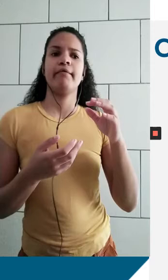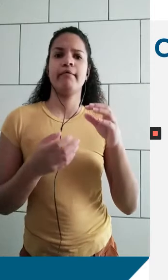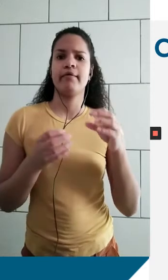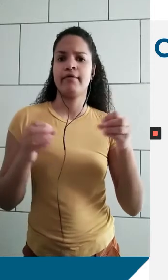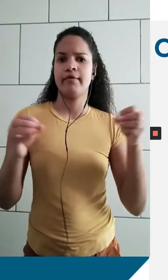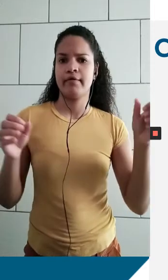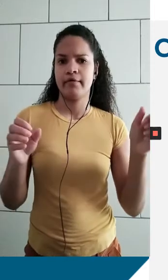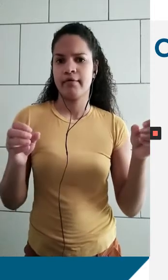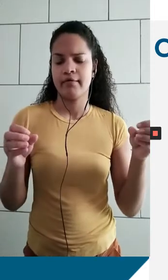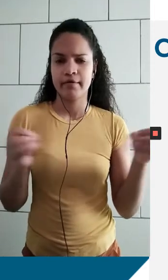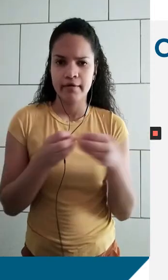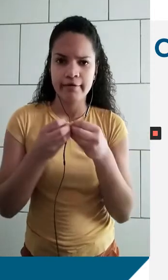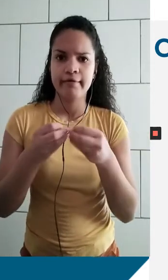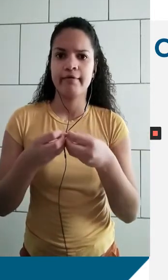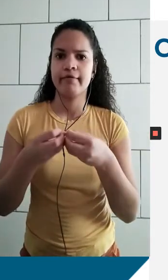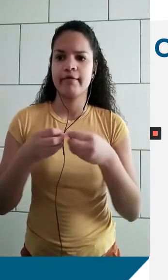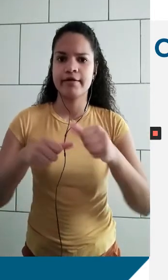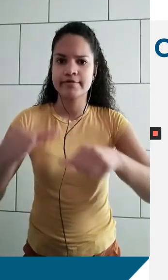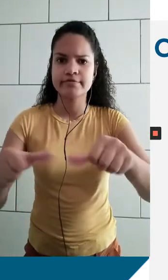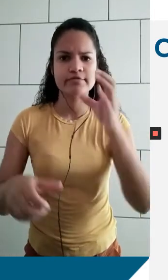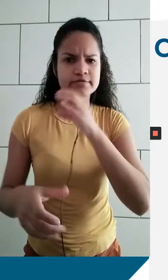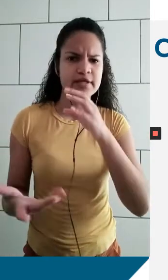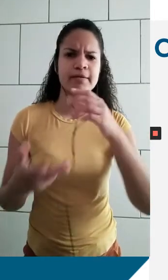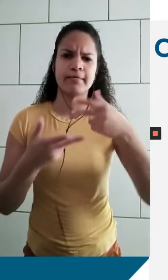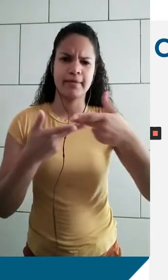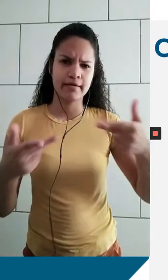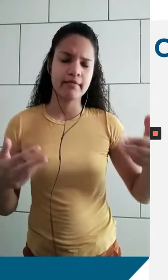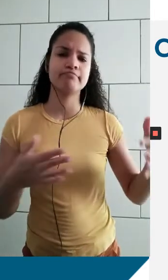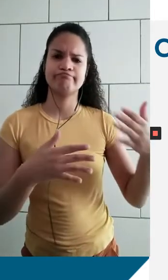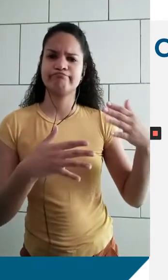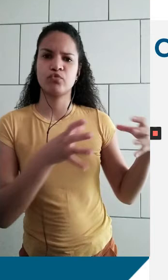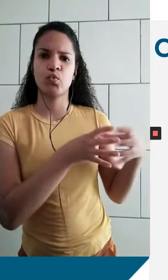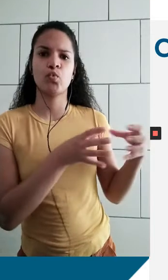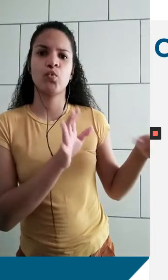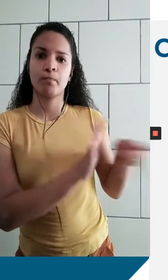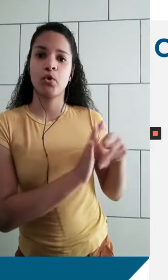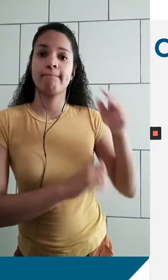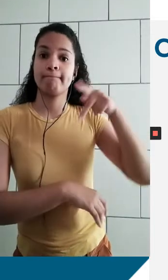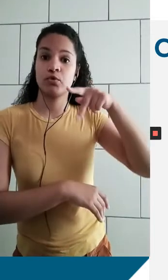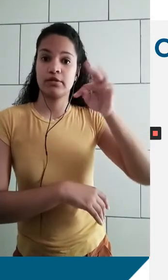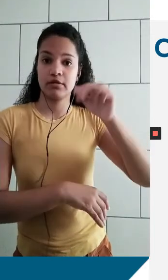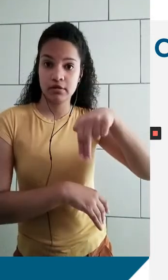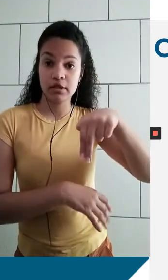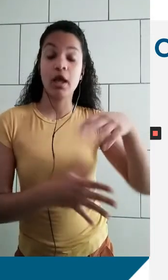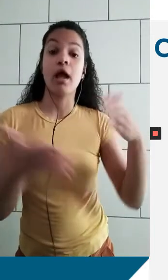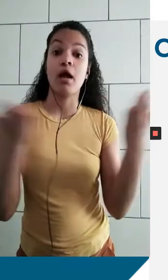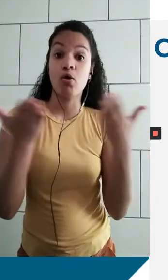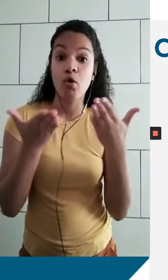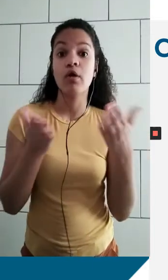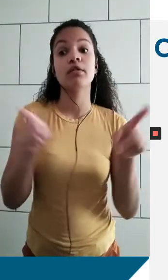enzimas, como um grupo de proteínas especiais na semana passada. Nesta semana nós vamos falar sobre